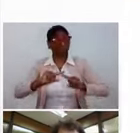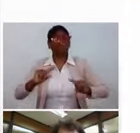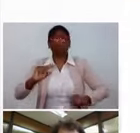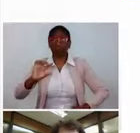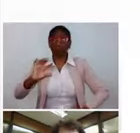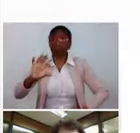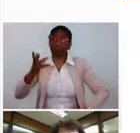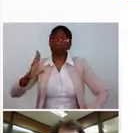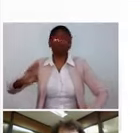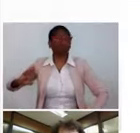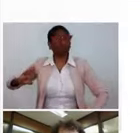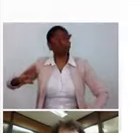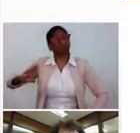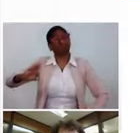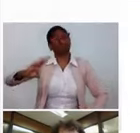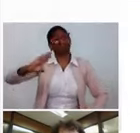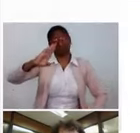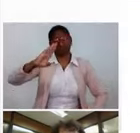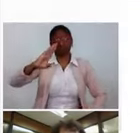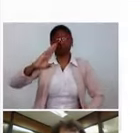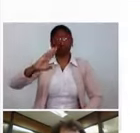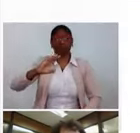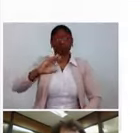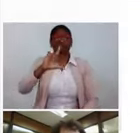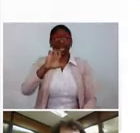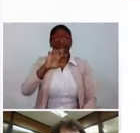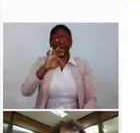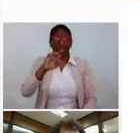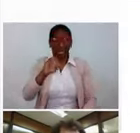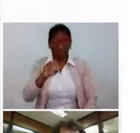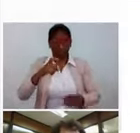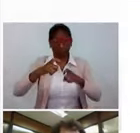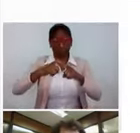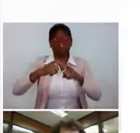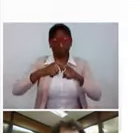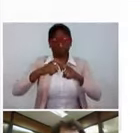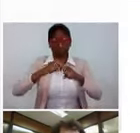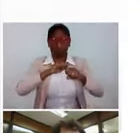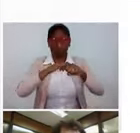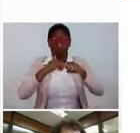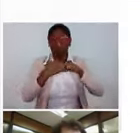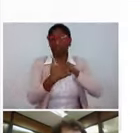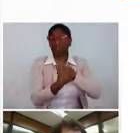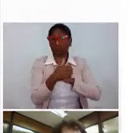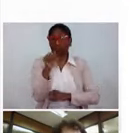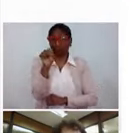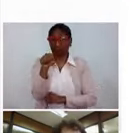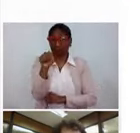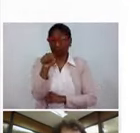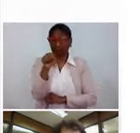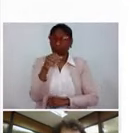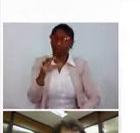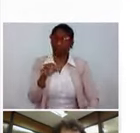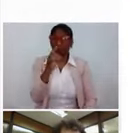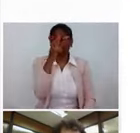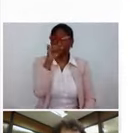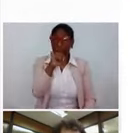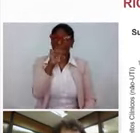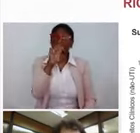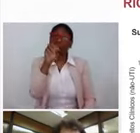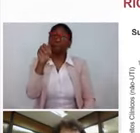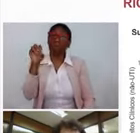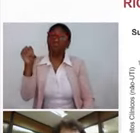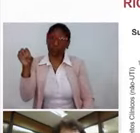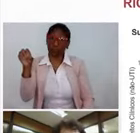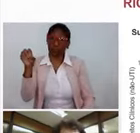realmente abrupta aqui do número de leitos clínicos, internados com Covid e suspeitos em leitos clínicos, que já chegam a quase 1.000